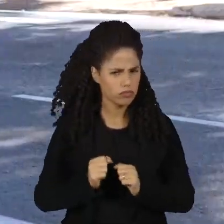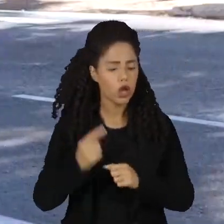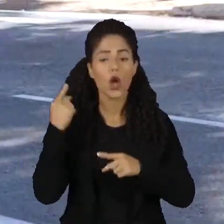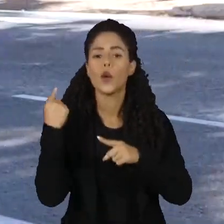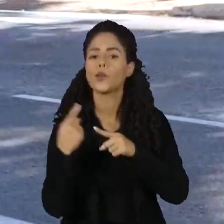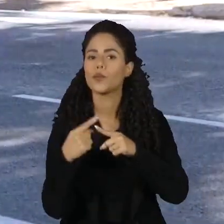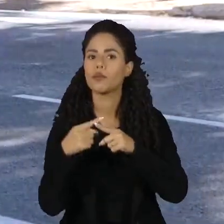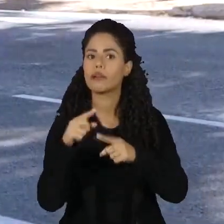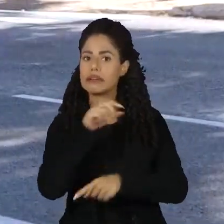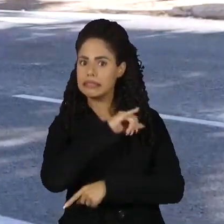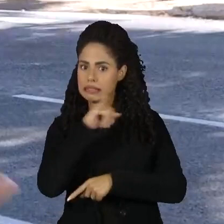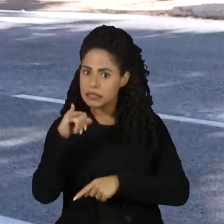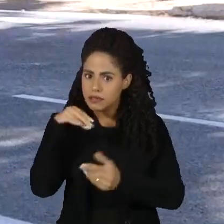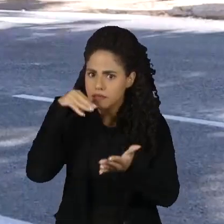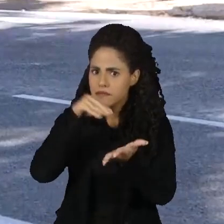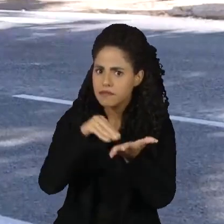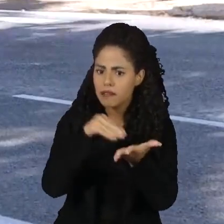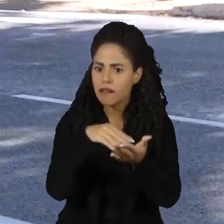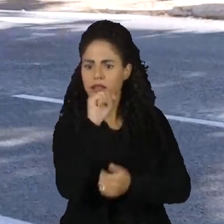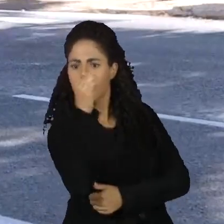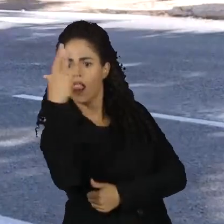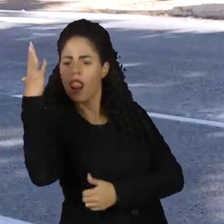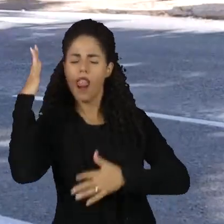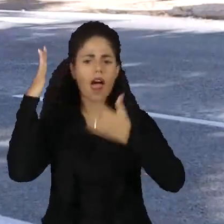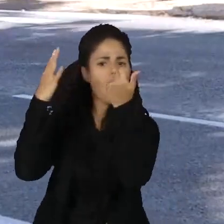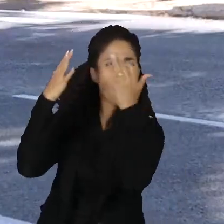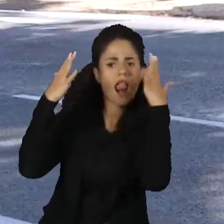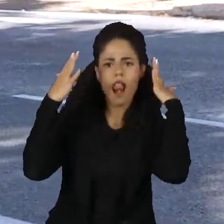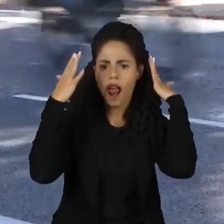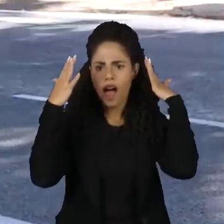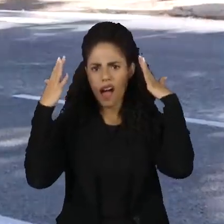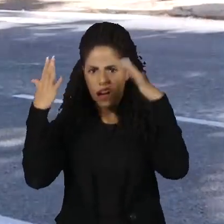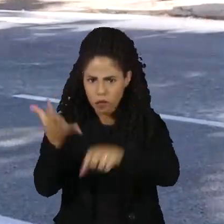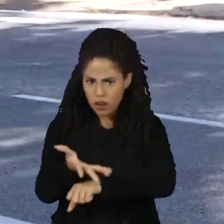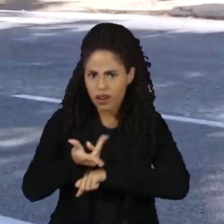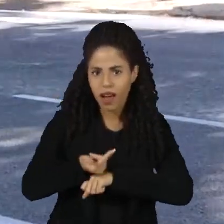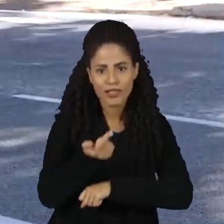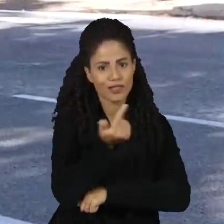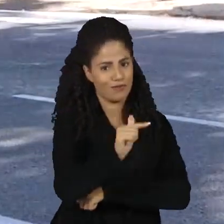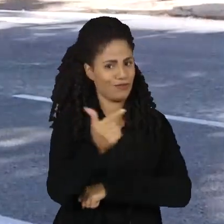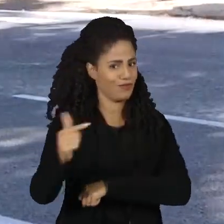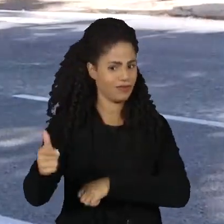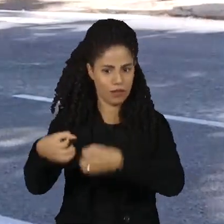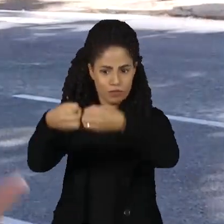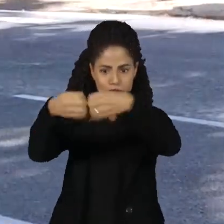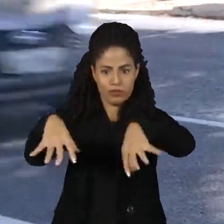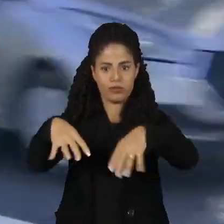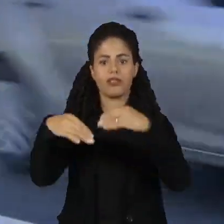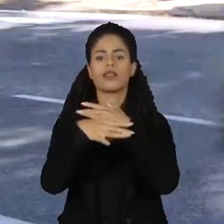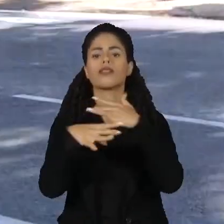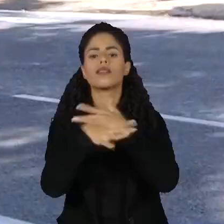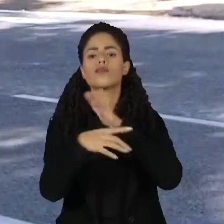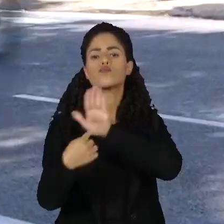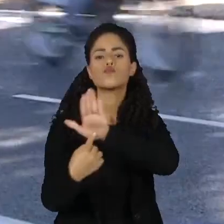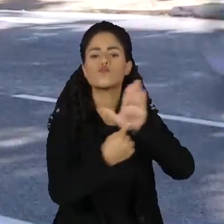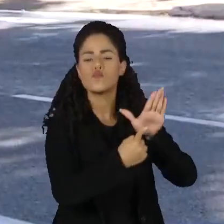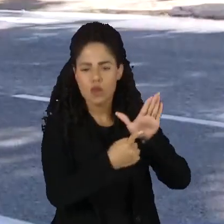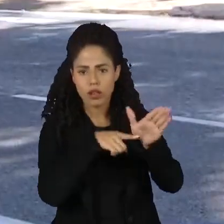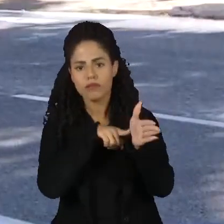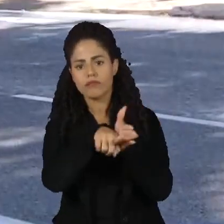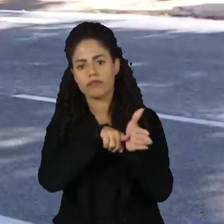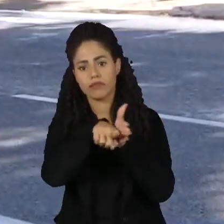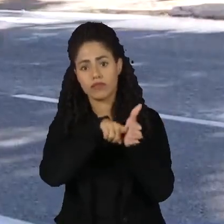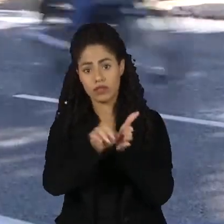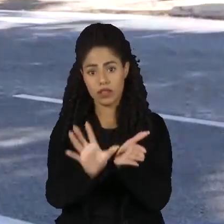na ausência dela que surgem os problemas que diminuem a qualidade de vida nas cidades. É o que aponta uma pesquisa feita pelo